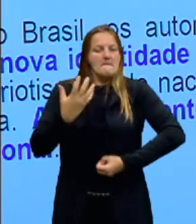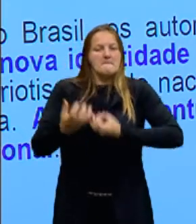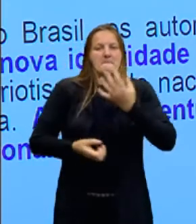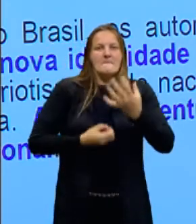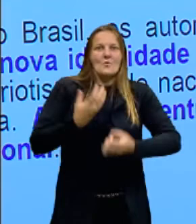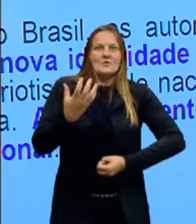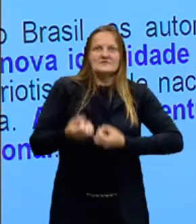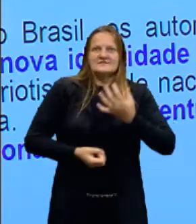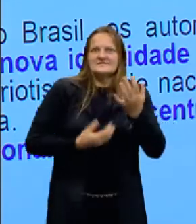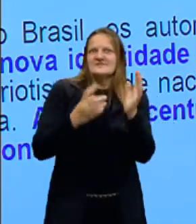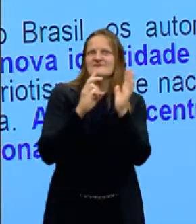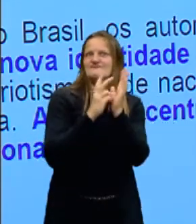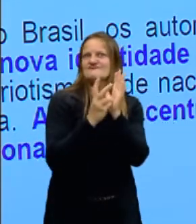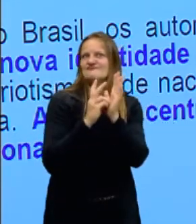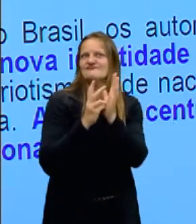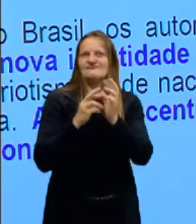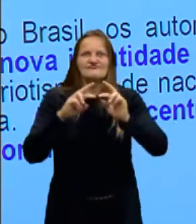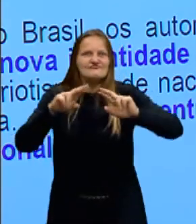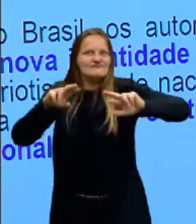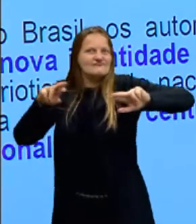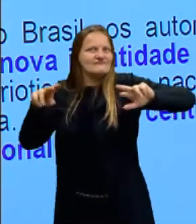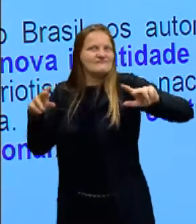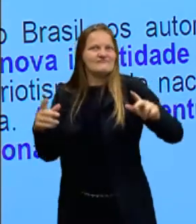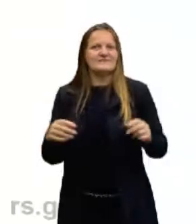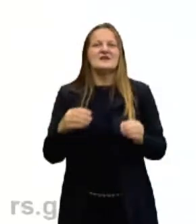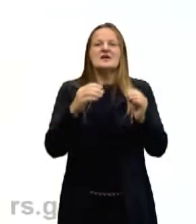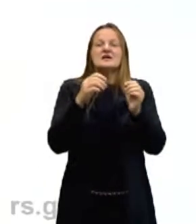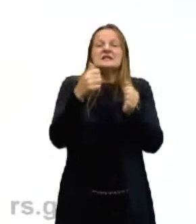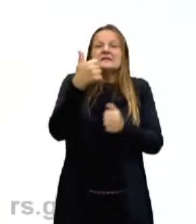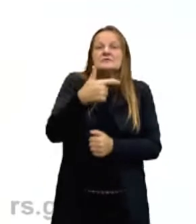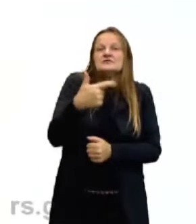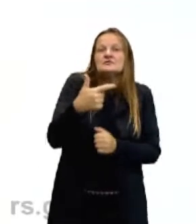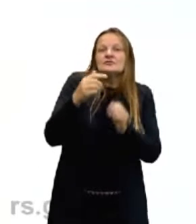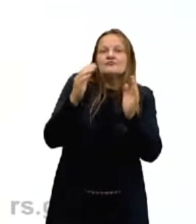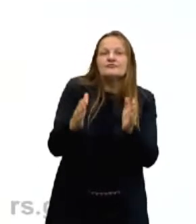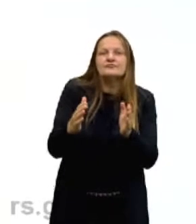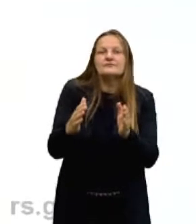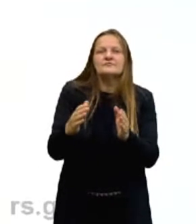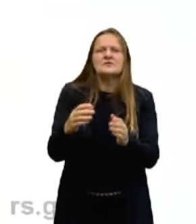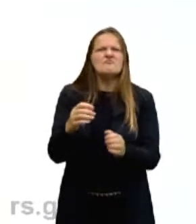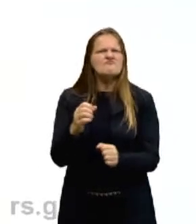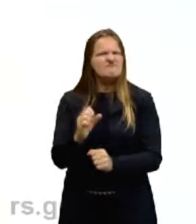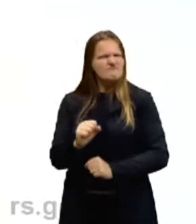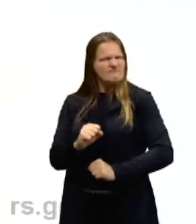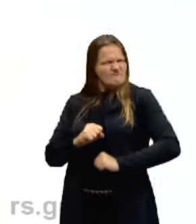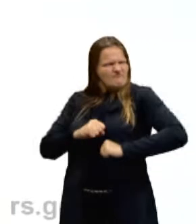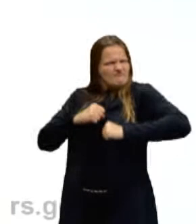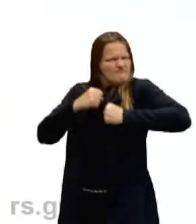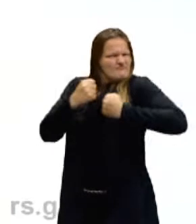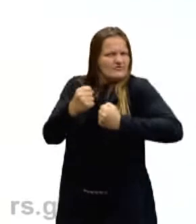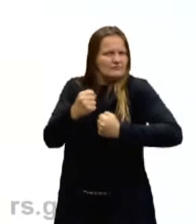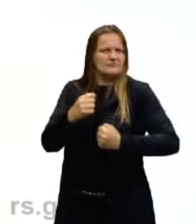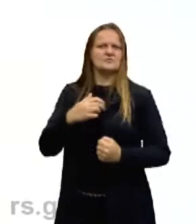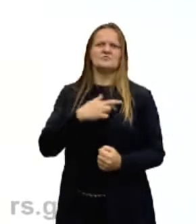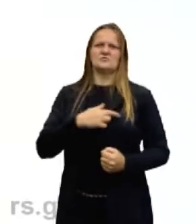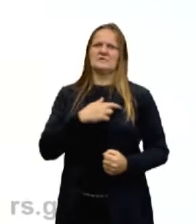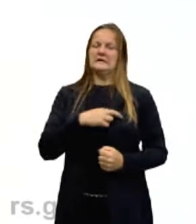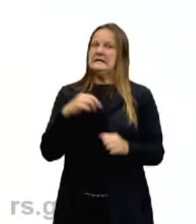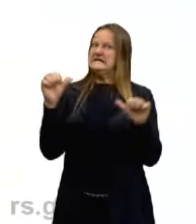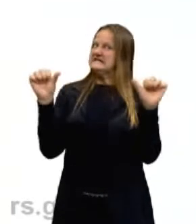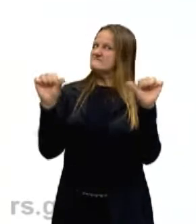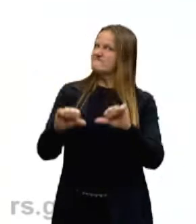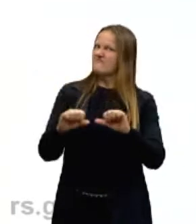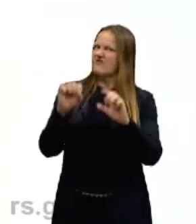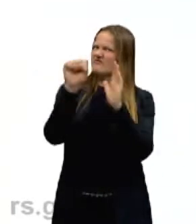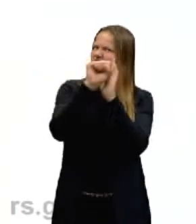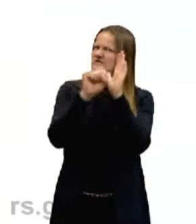indianista também a gente vai ter uma segunda fase que é o ultra-romantismo que Alguns chamam de mal do século né